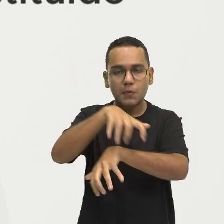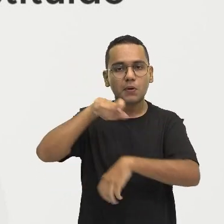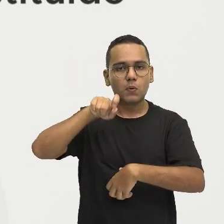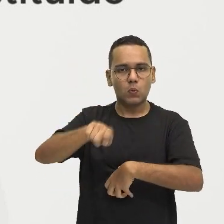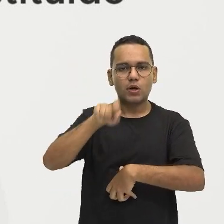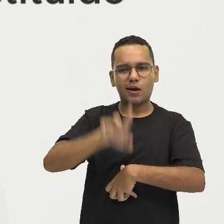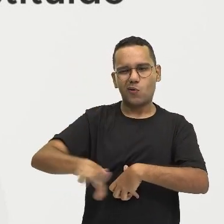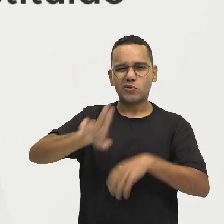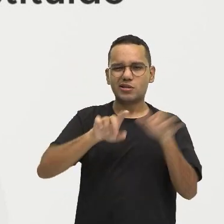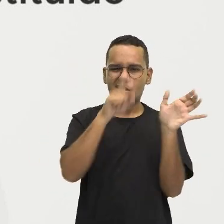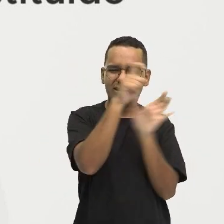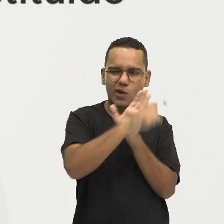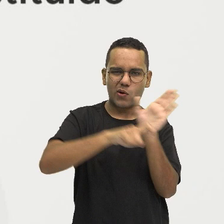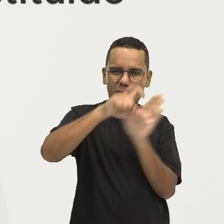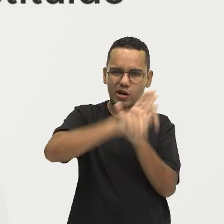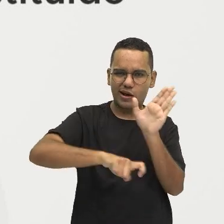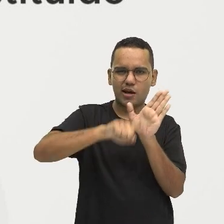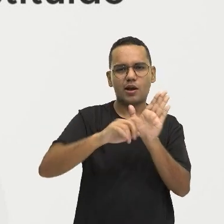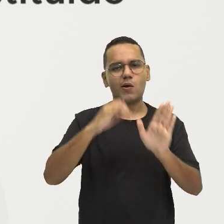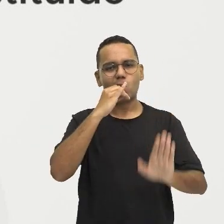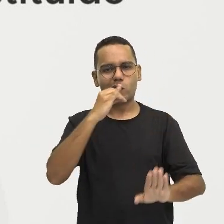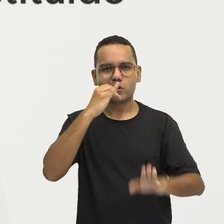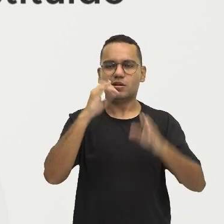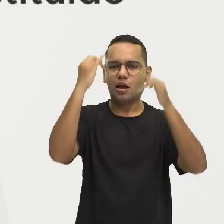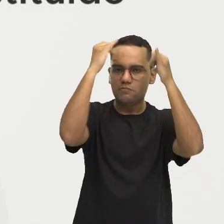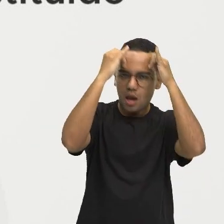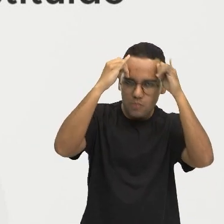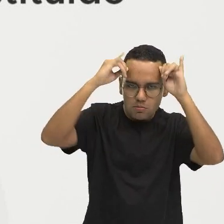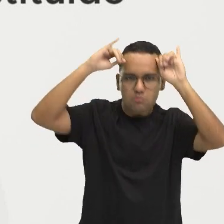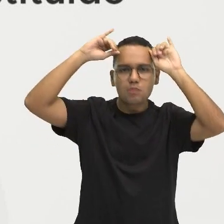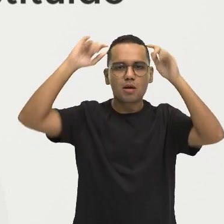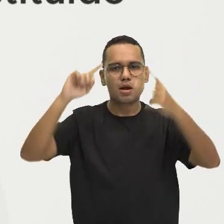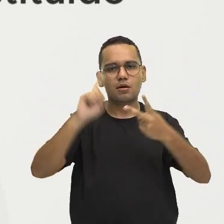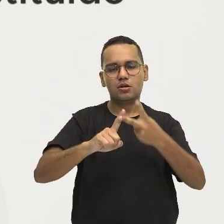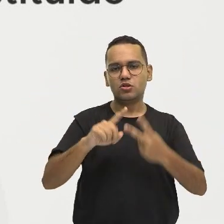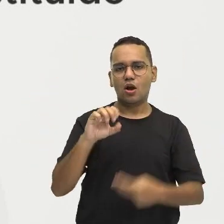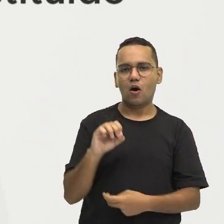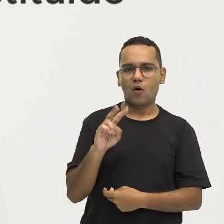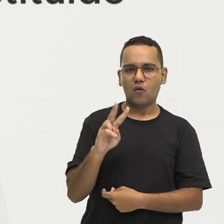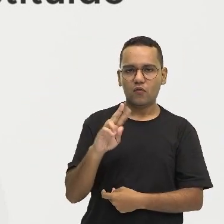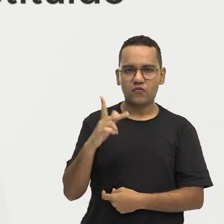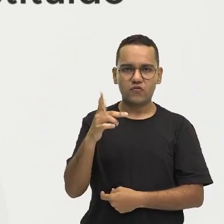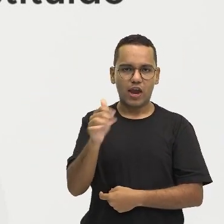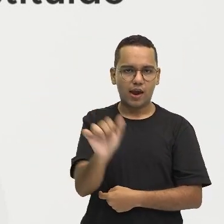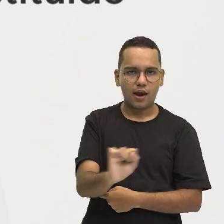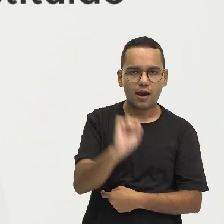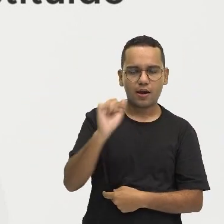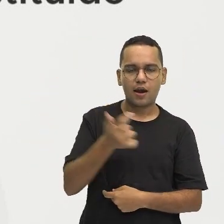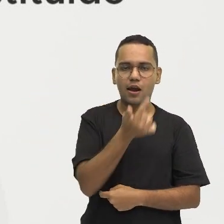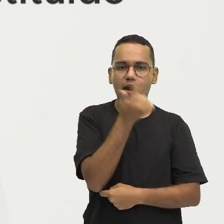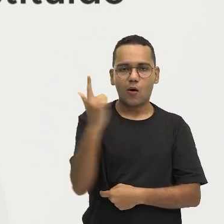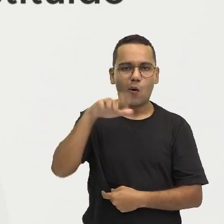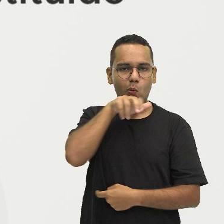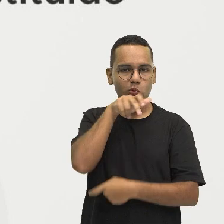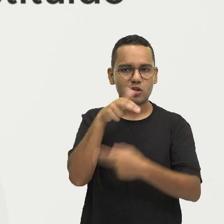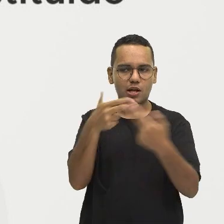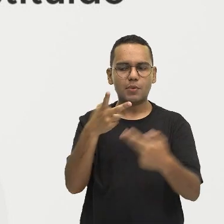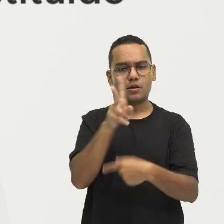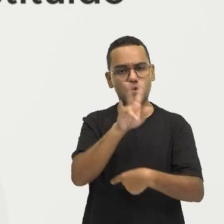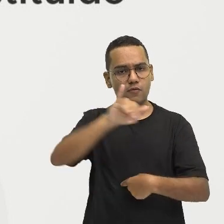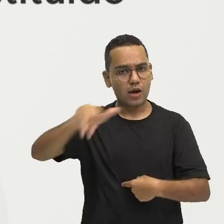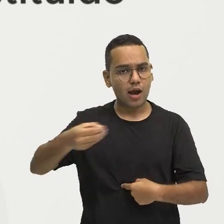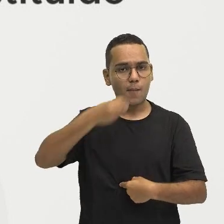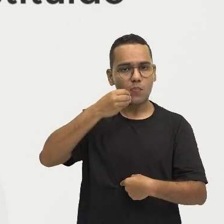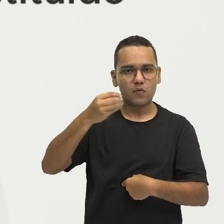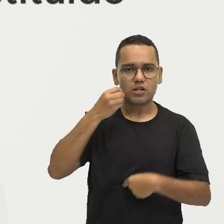para criar rebanhos, né, de gado, né, tem também de ovelhas, então é muito aproveitado para isso, né, esse